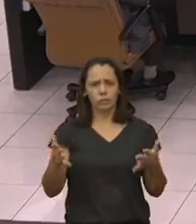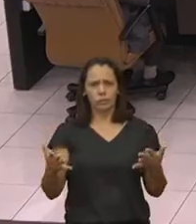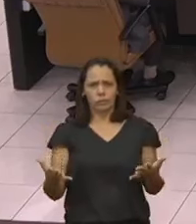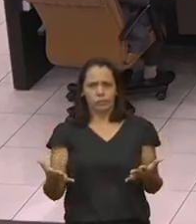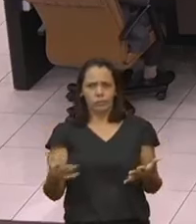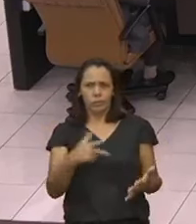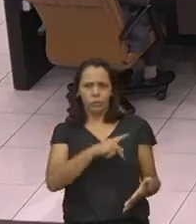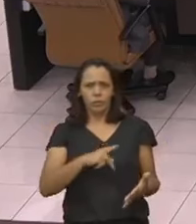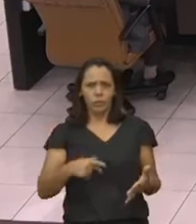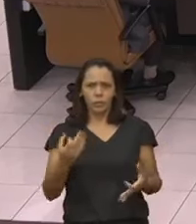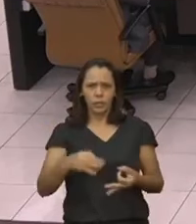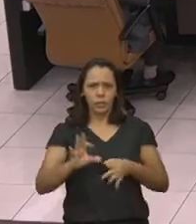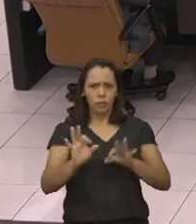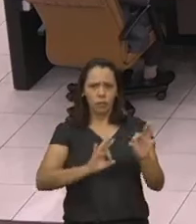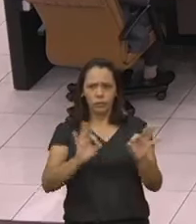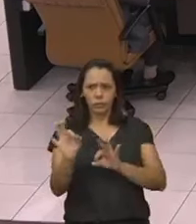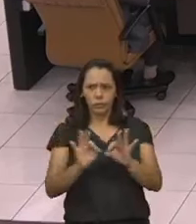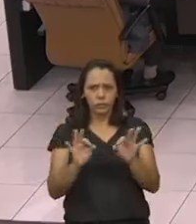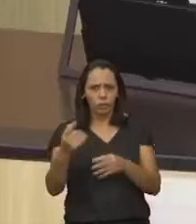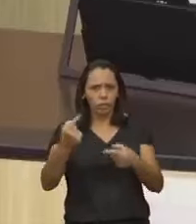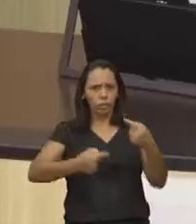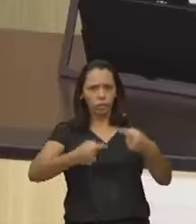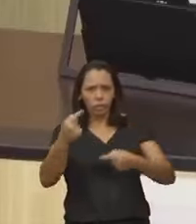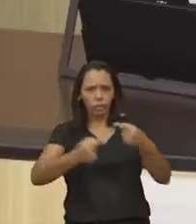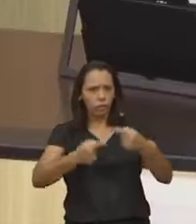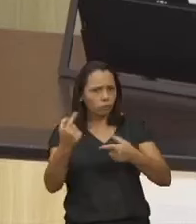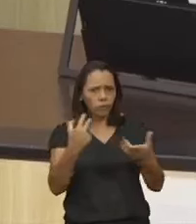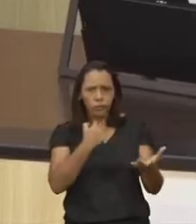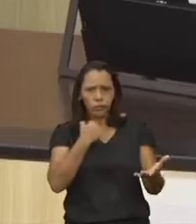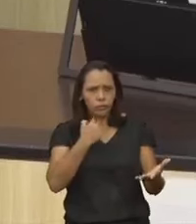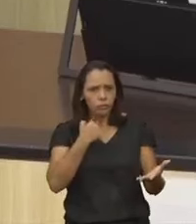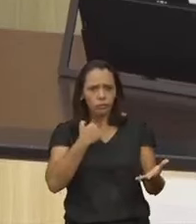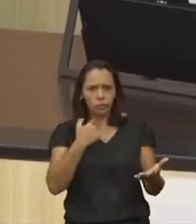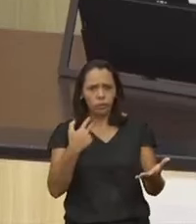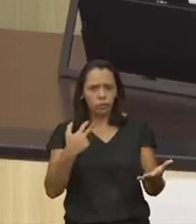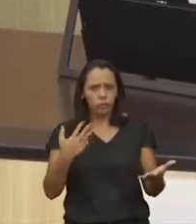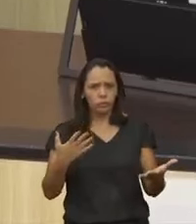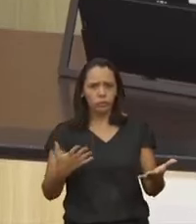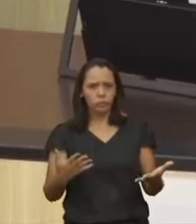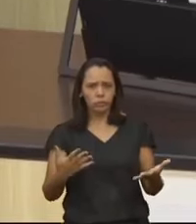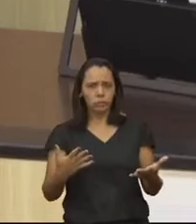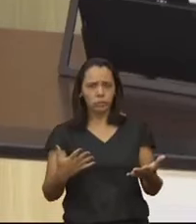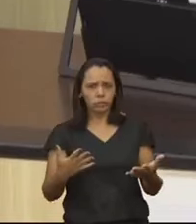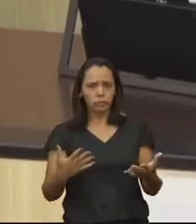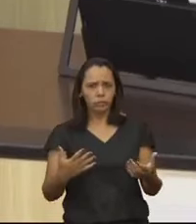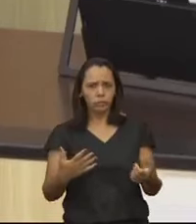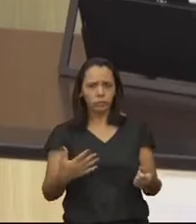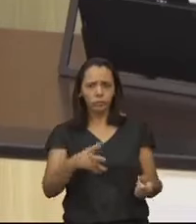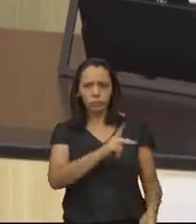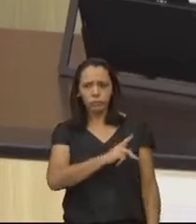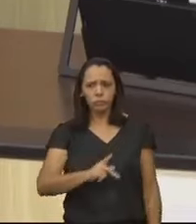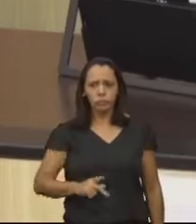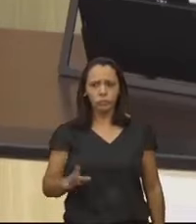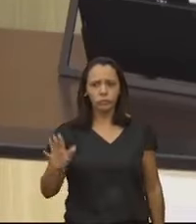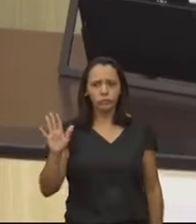virar debate. Tem que botar ordem, presidente, não pode deixar, vira debate, fica ruim para todos. Sem a debate. Presidente, não havendo mais nenhum vereador. Presidente,